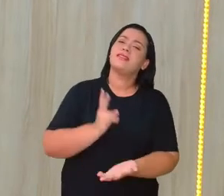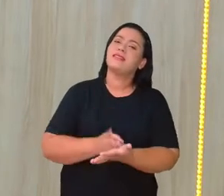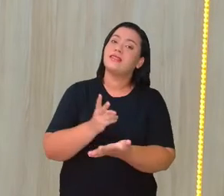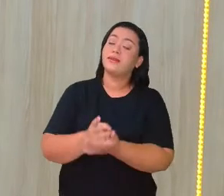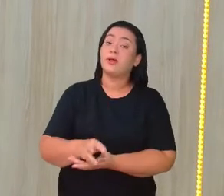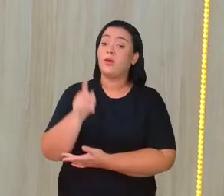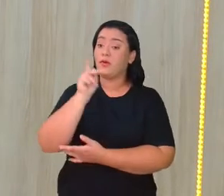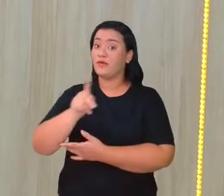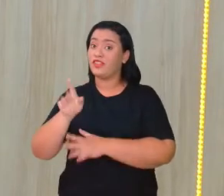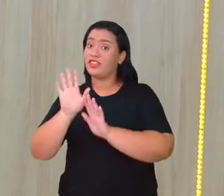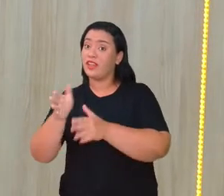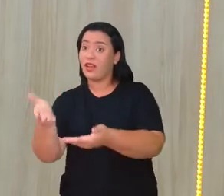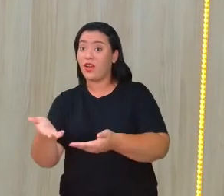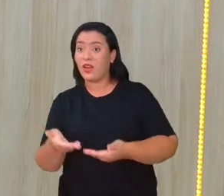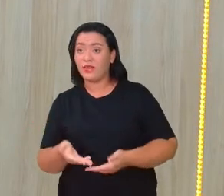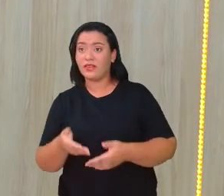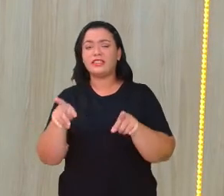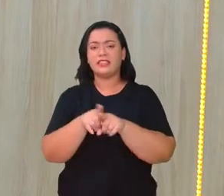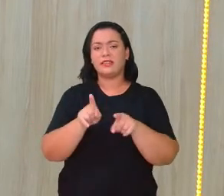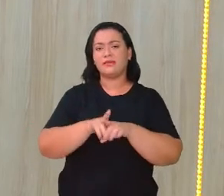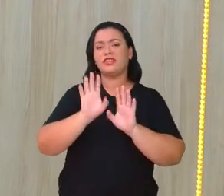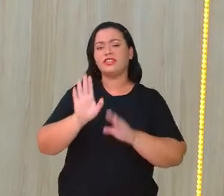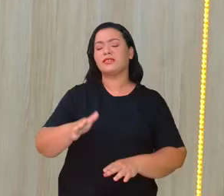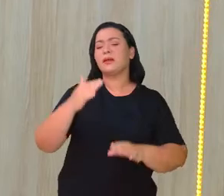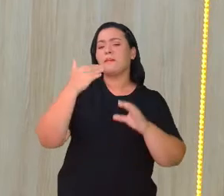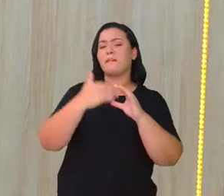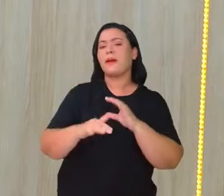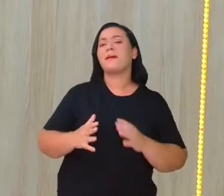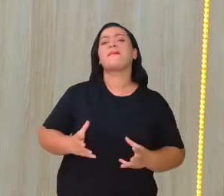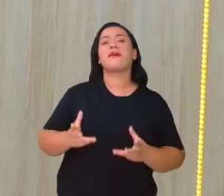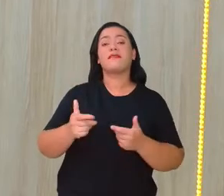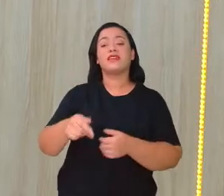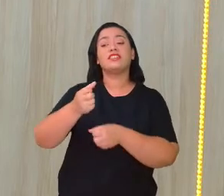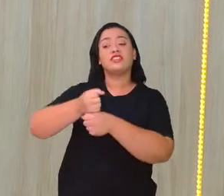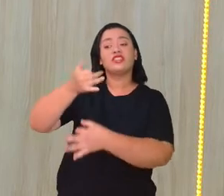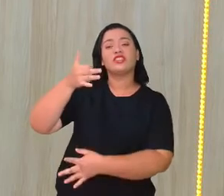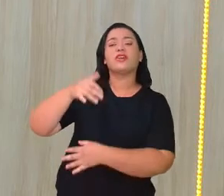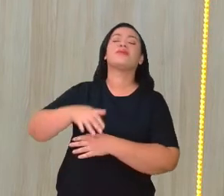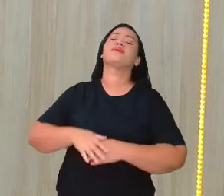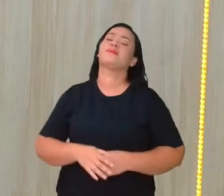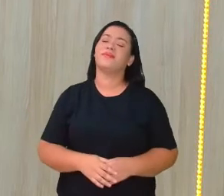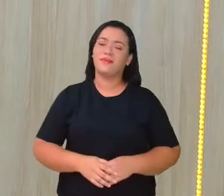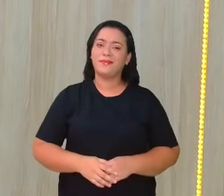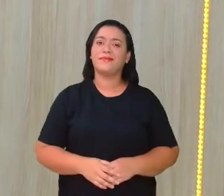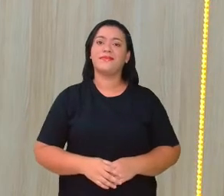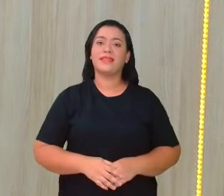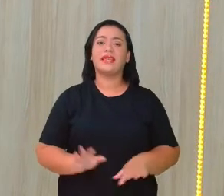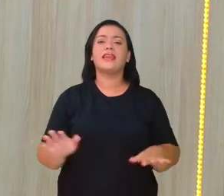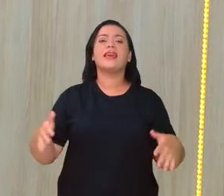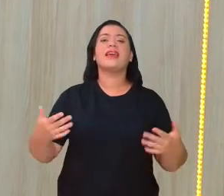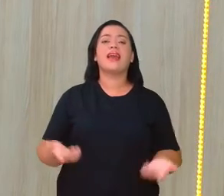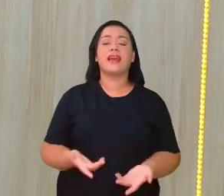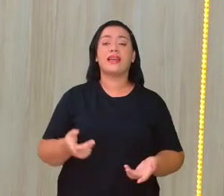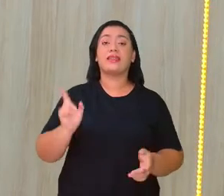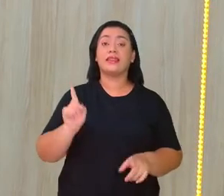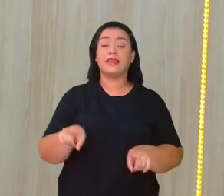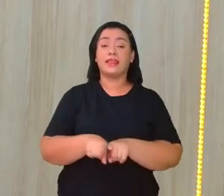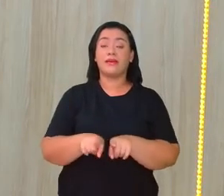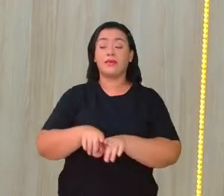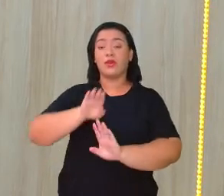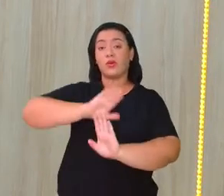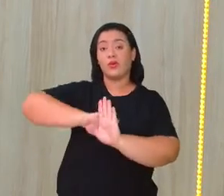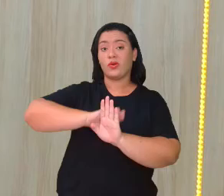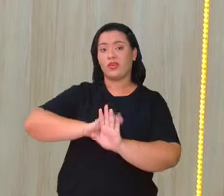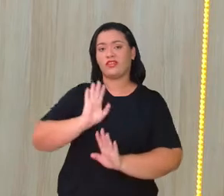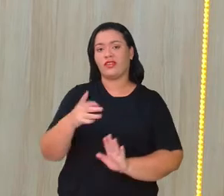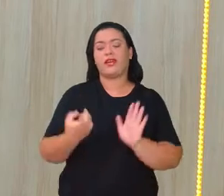o convite. Certeza que ela já mandou aquela mensagem maravilhosa no chat que ela sempre manda para vocês. E aí, Cleitinho também já colocou aqui o